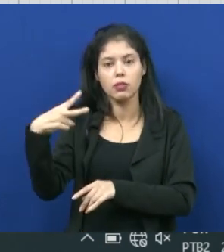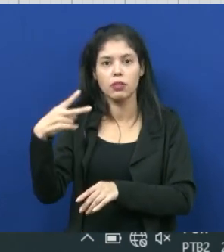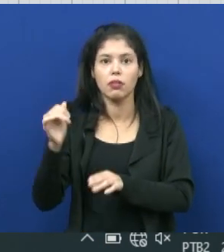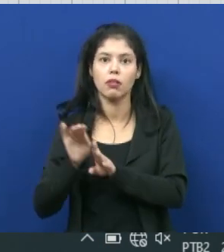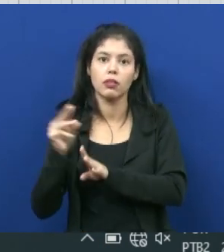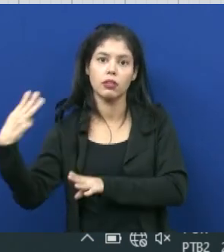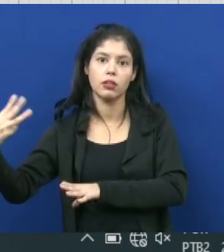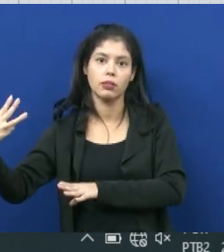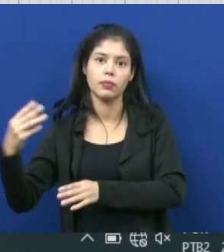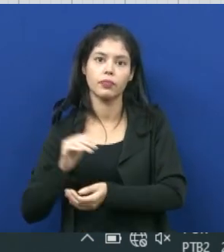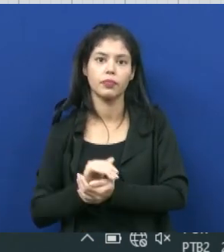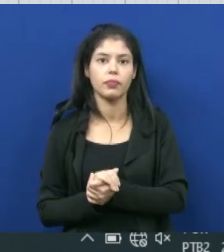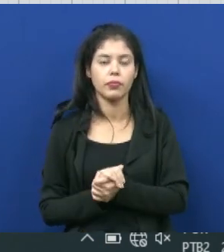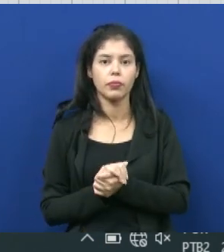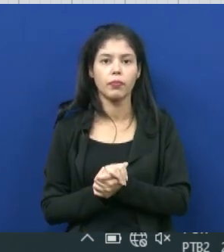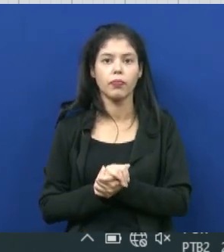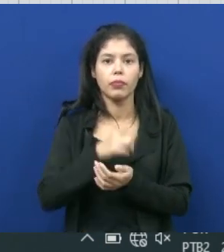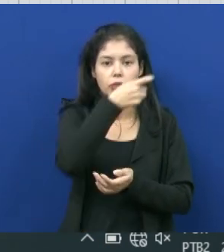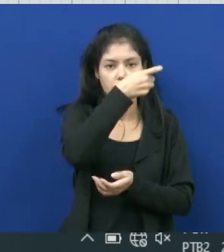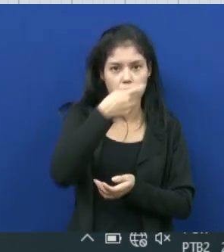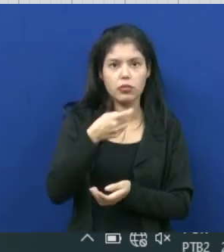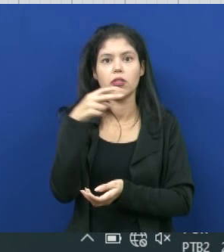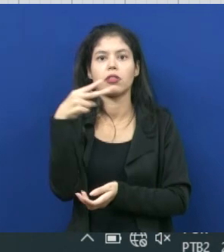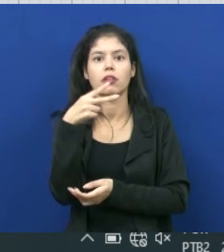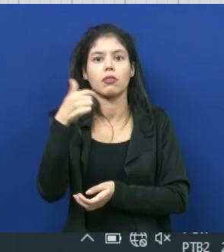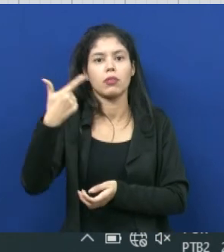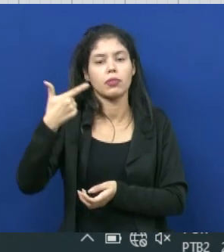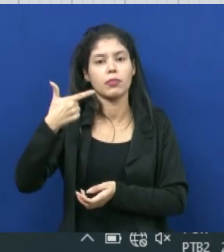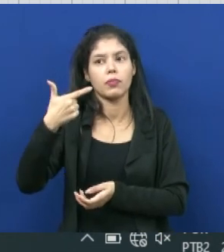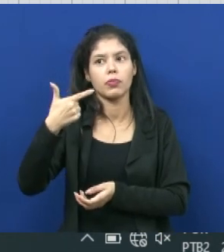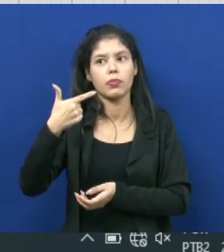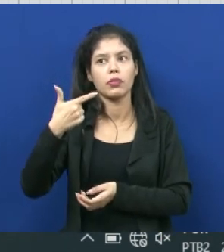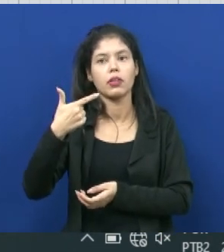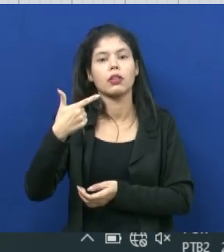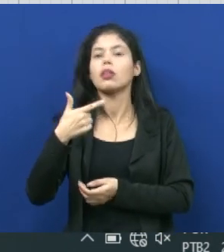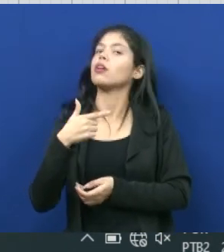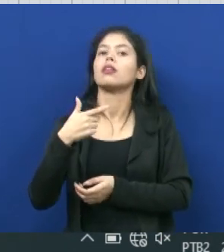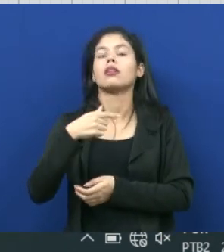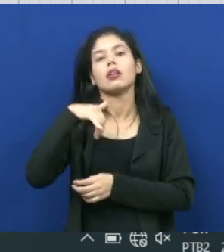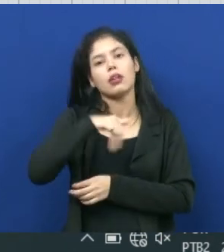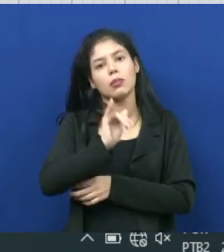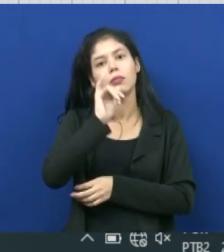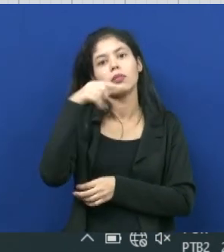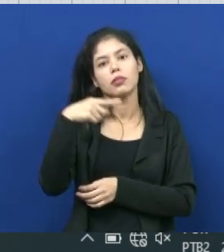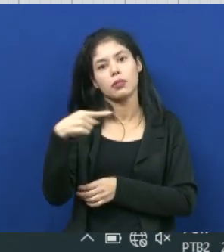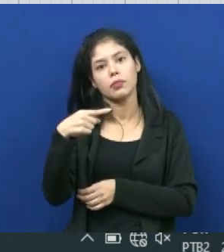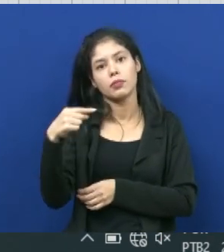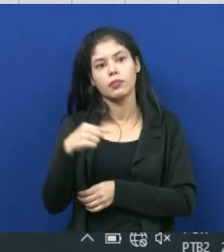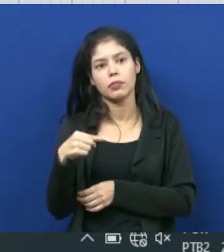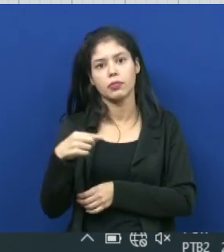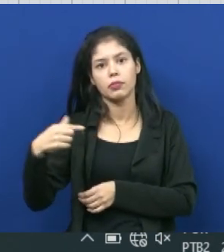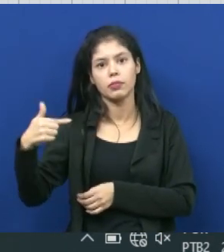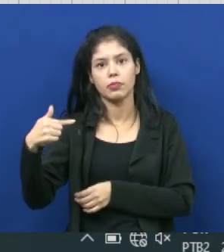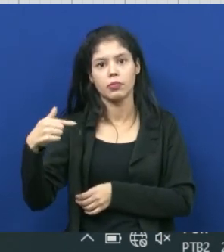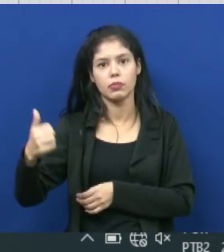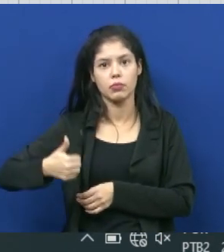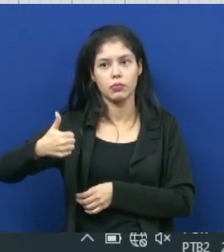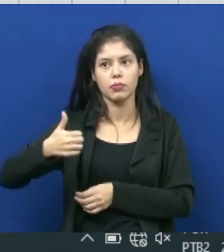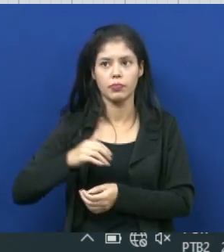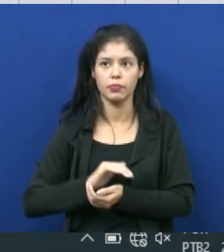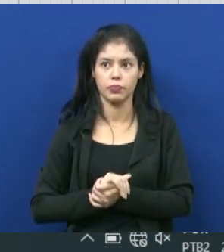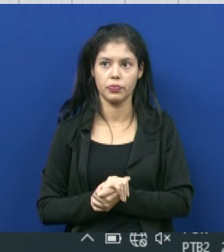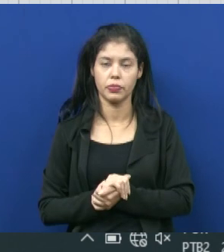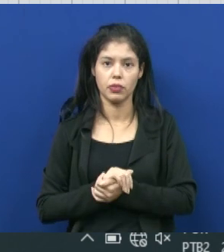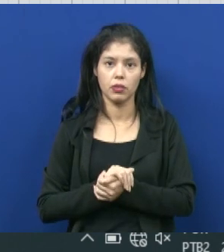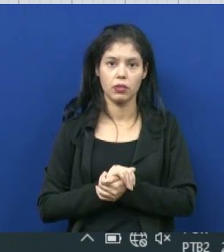3. Se o x for 2, a imagem será menos 1. Vejam que a imagem decresceu. Então,